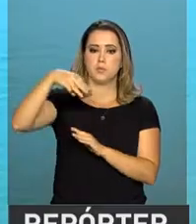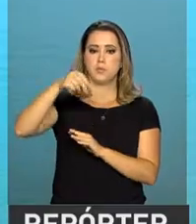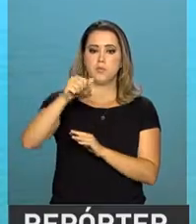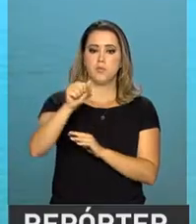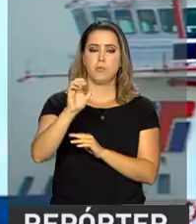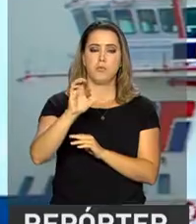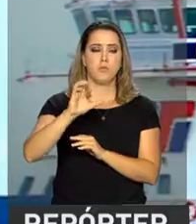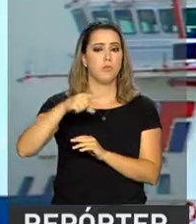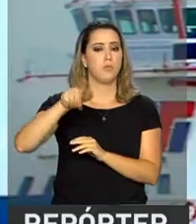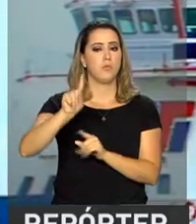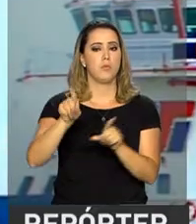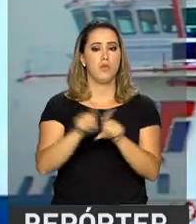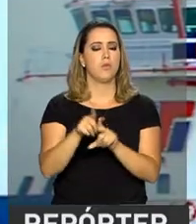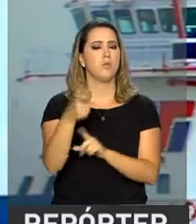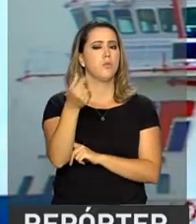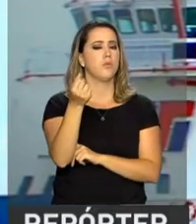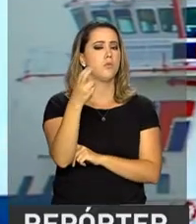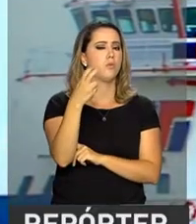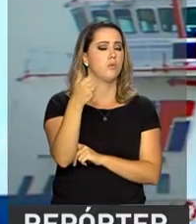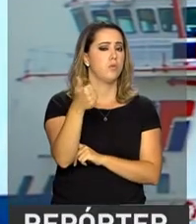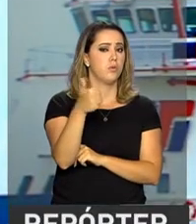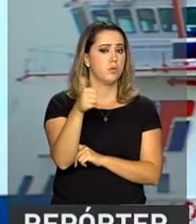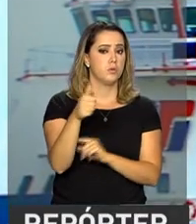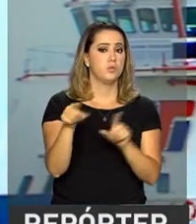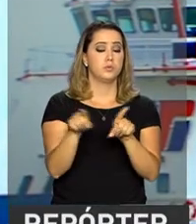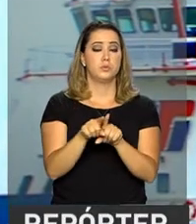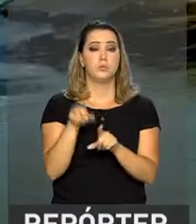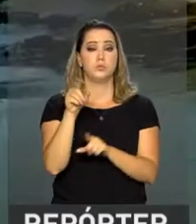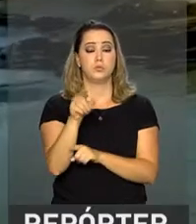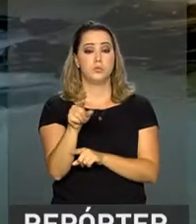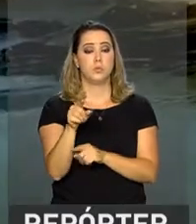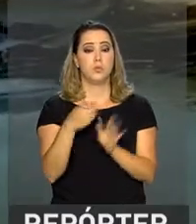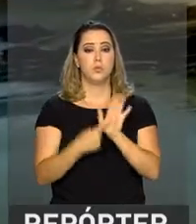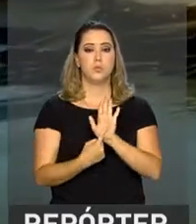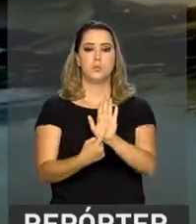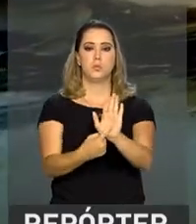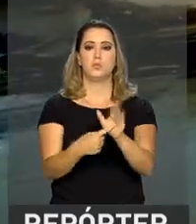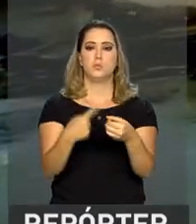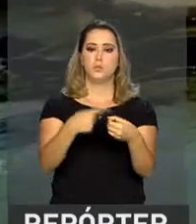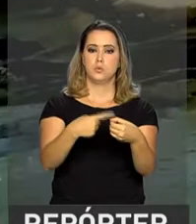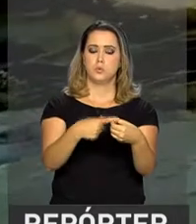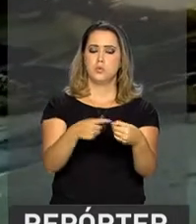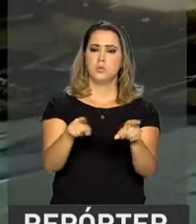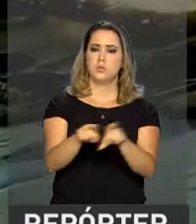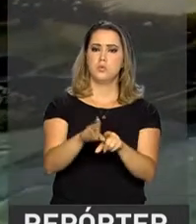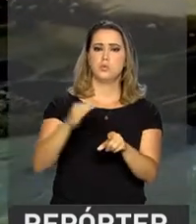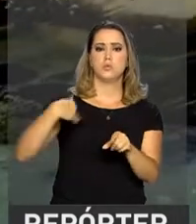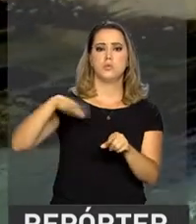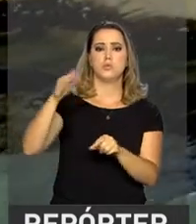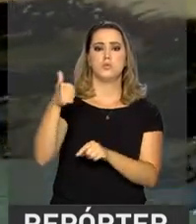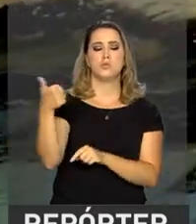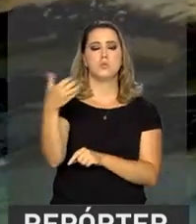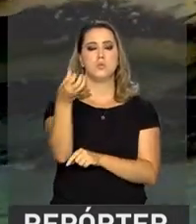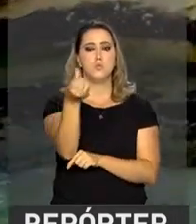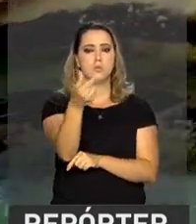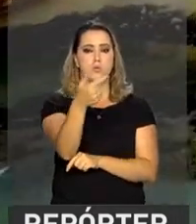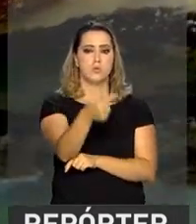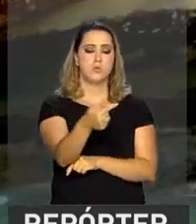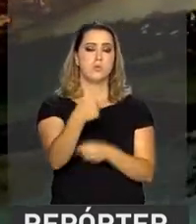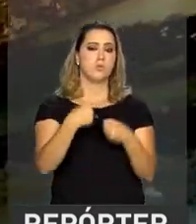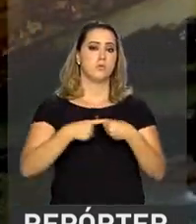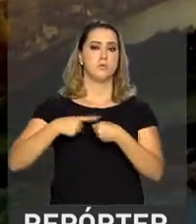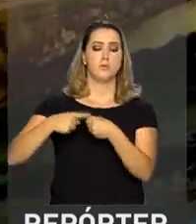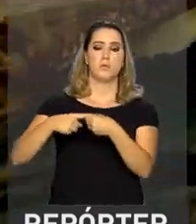por exemplo a federação das indústrias do estado do rio de janeiro colocou o município na lista das 167 cidades